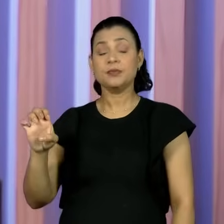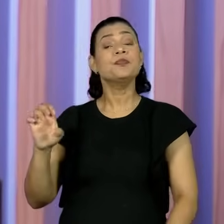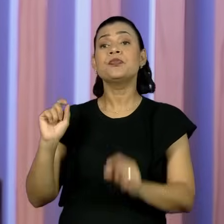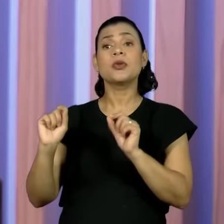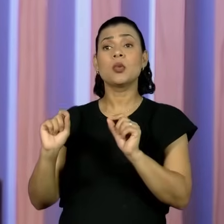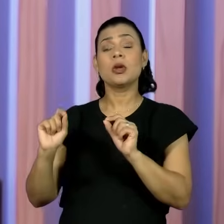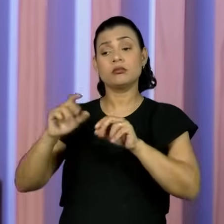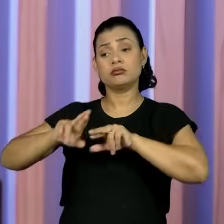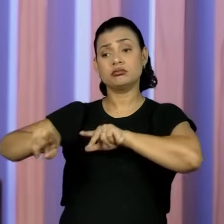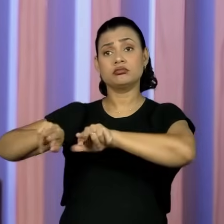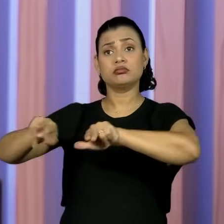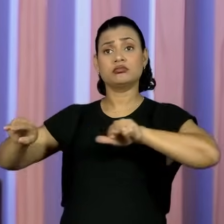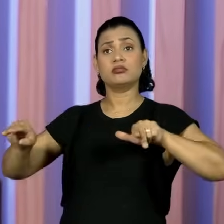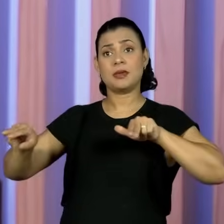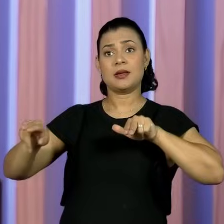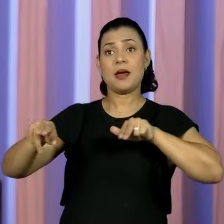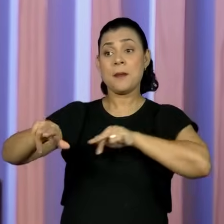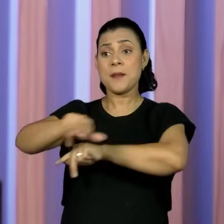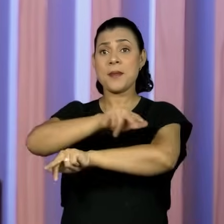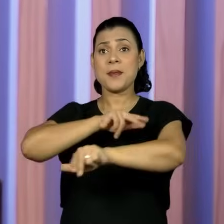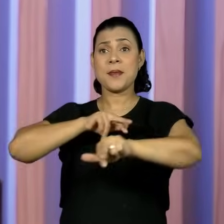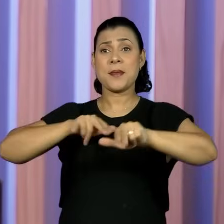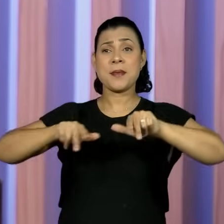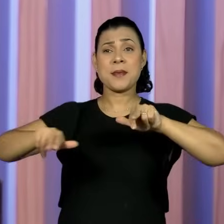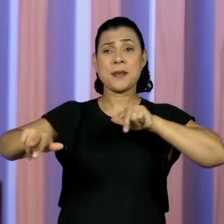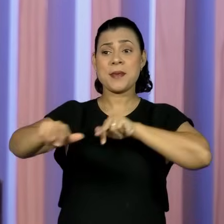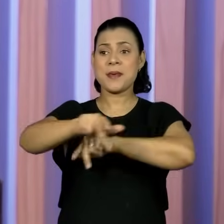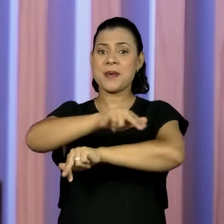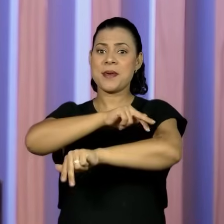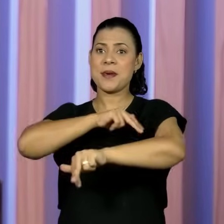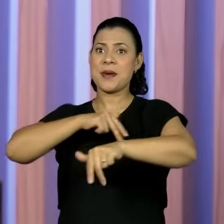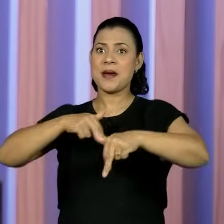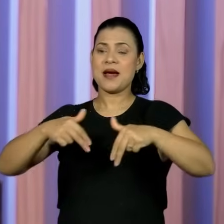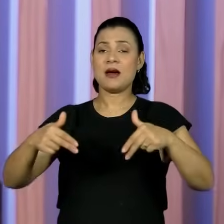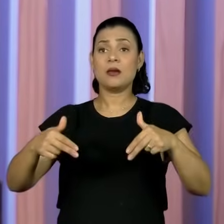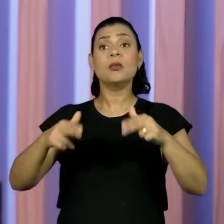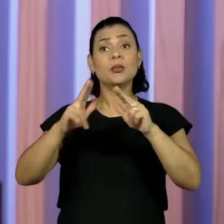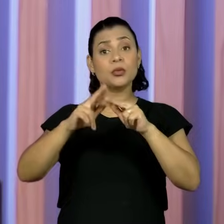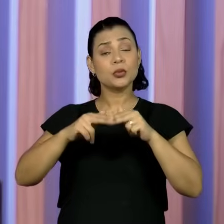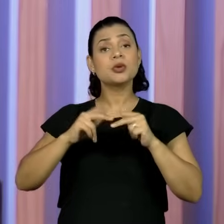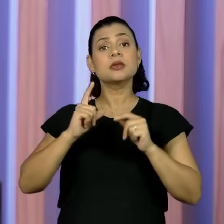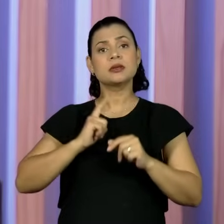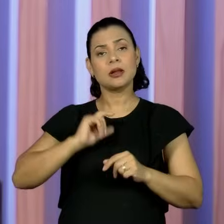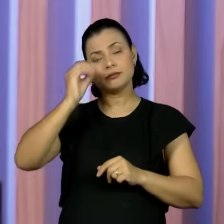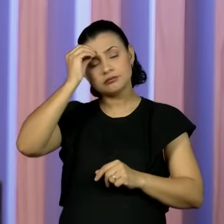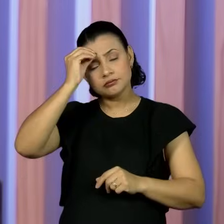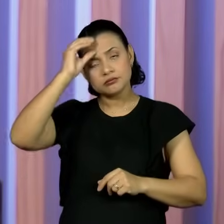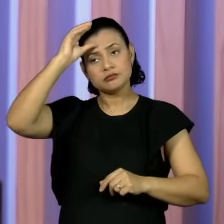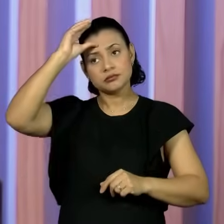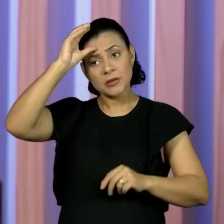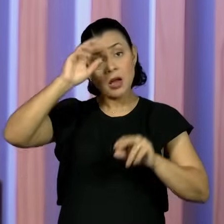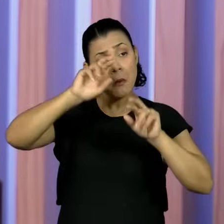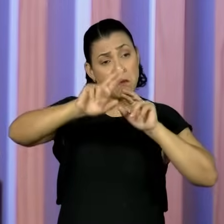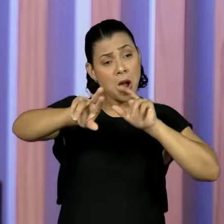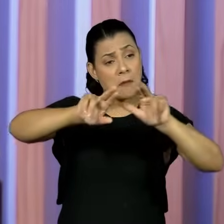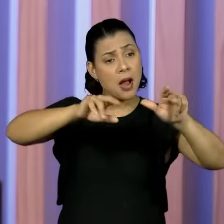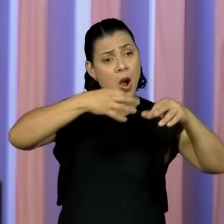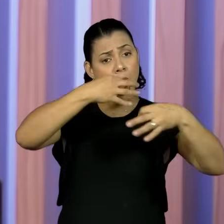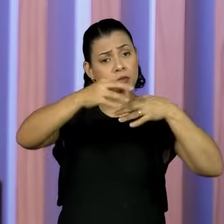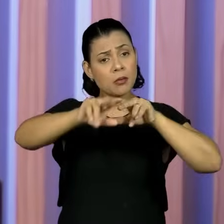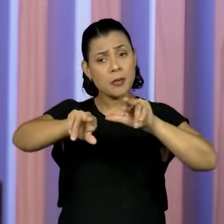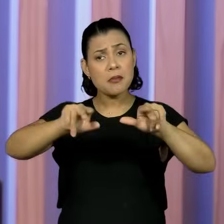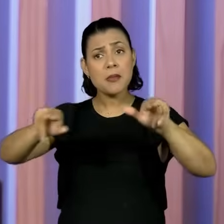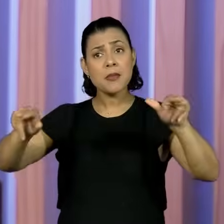A pluriversalidade já é uma forma mais plural. Então, eu acho que a diversidade intelectual pode ir nesse sentido